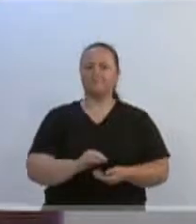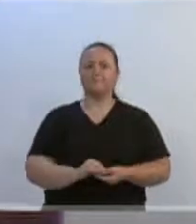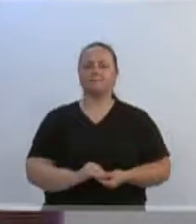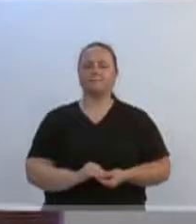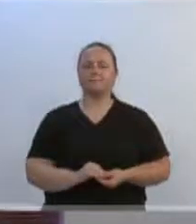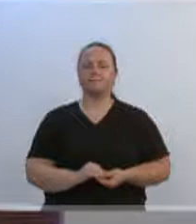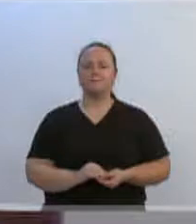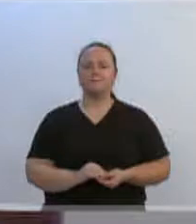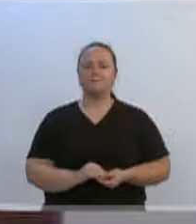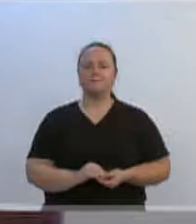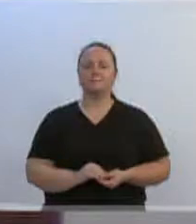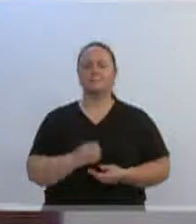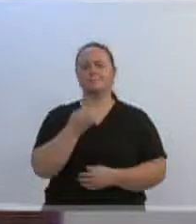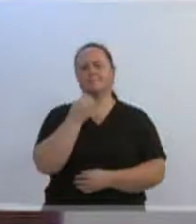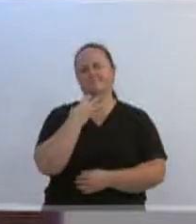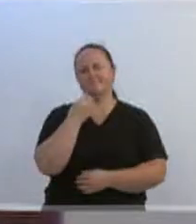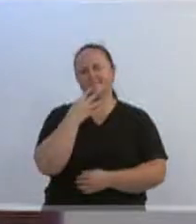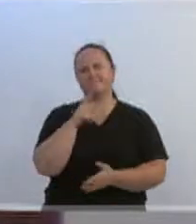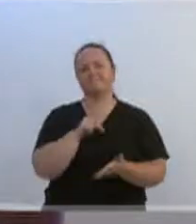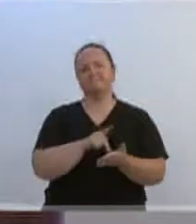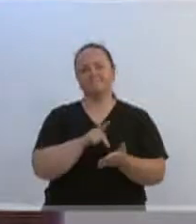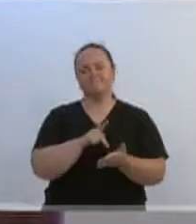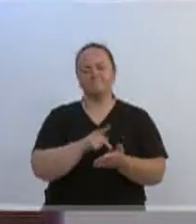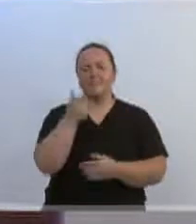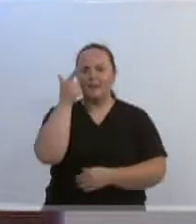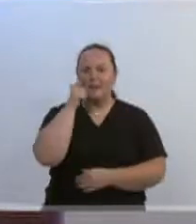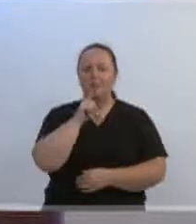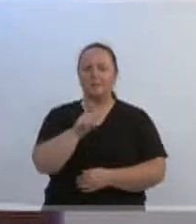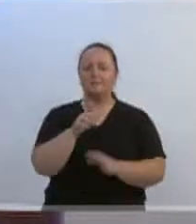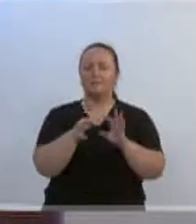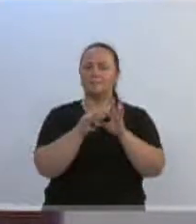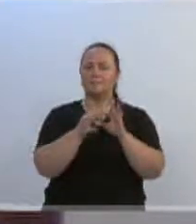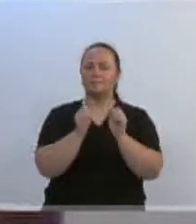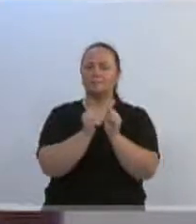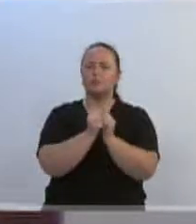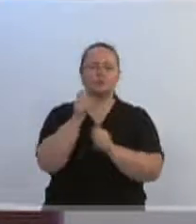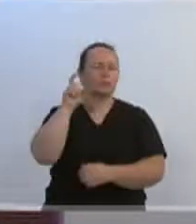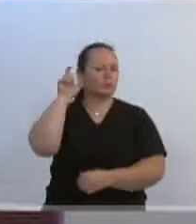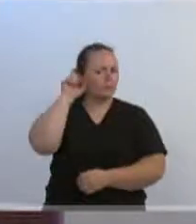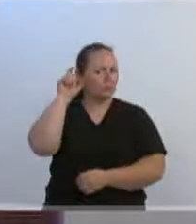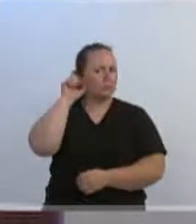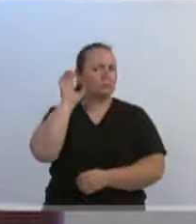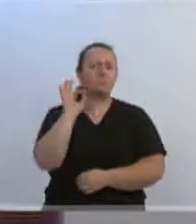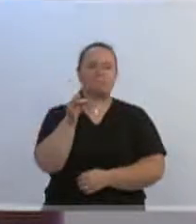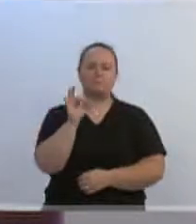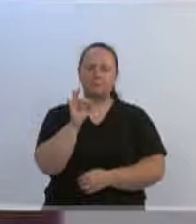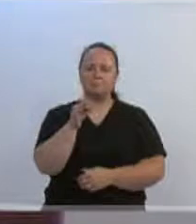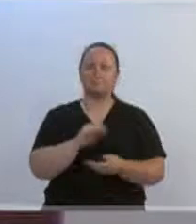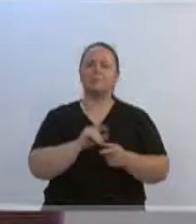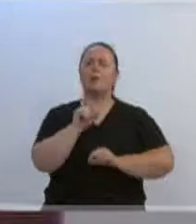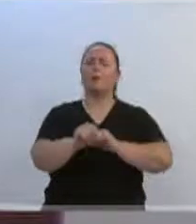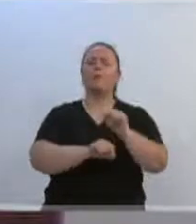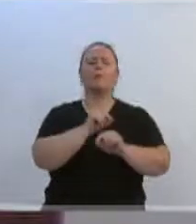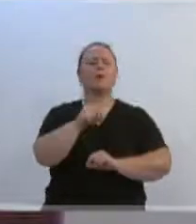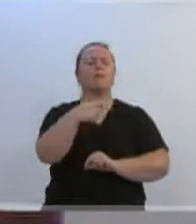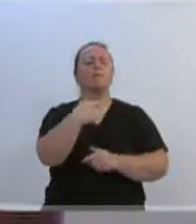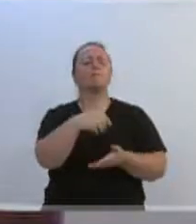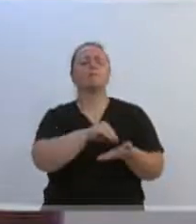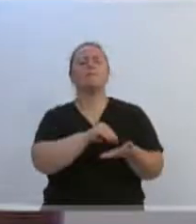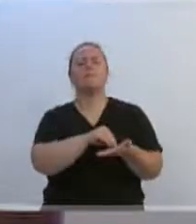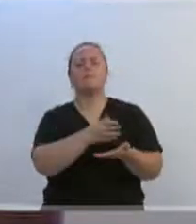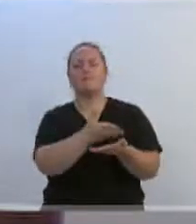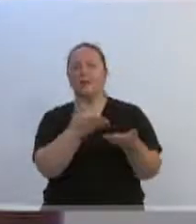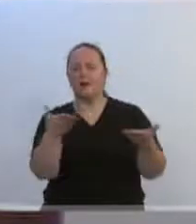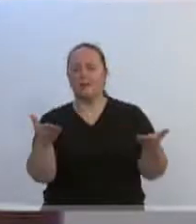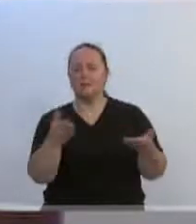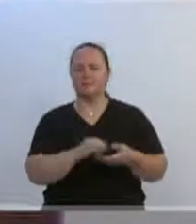dizer que é muito bom a gente poderia estar junto à comunidade e ouvir aquilo que realmente ela precisa ir pra gente poder fazer um bom